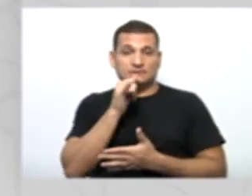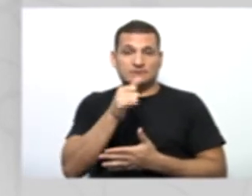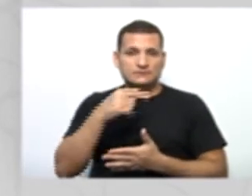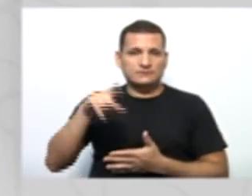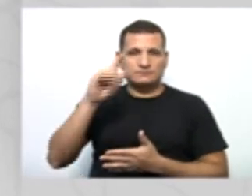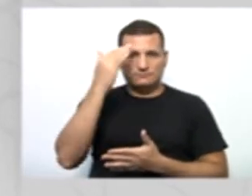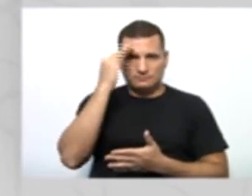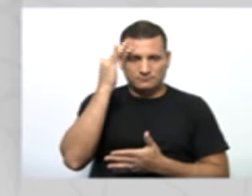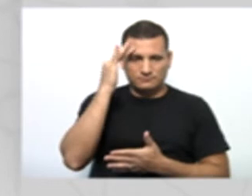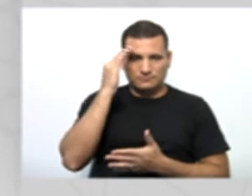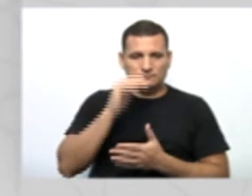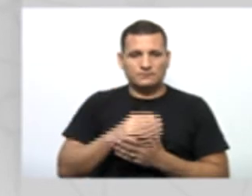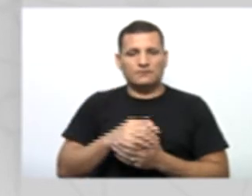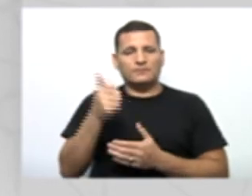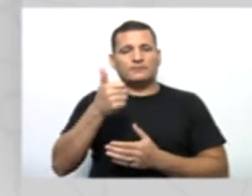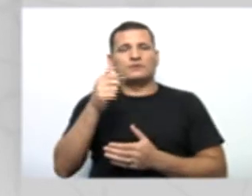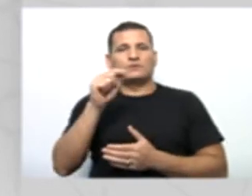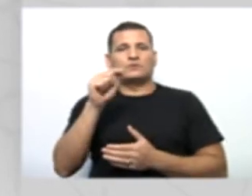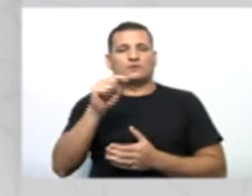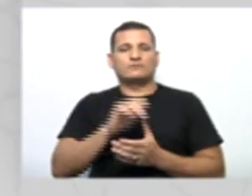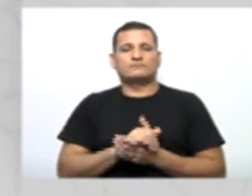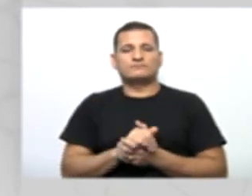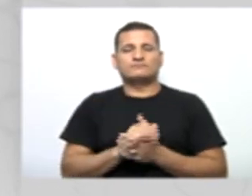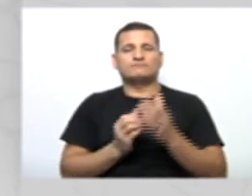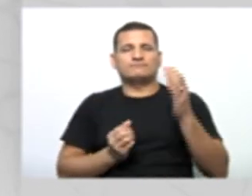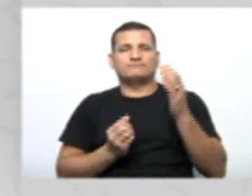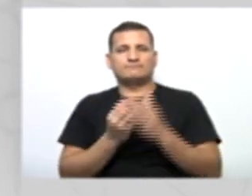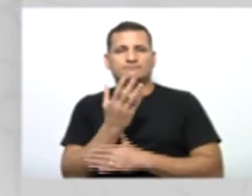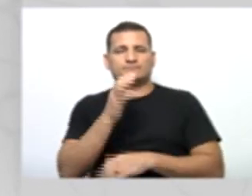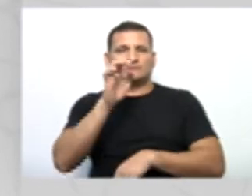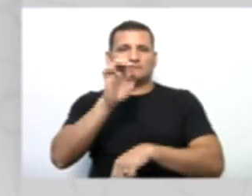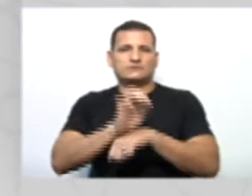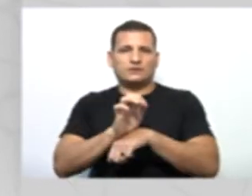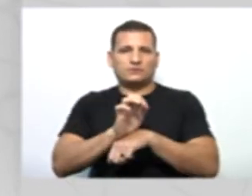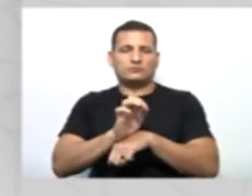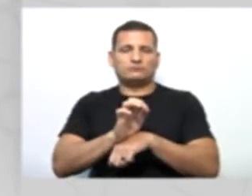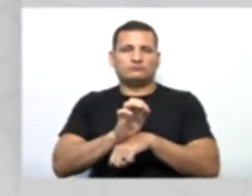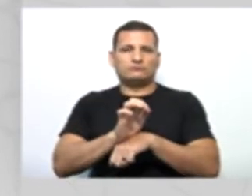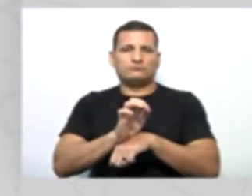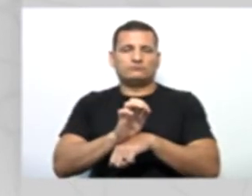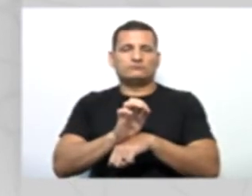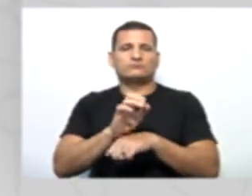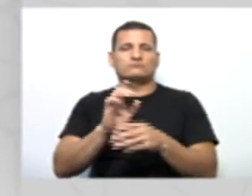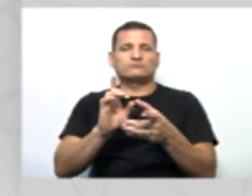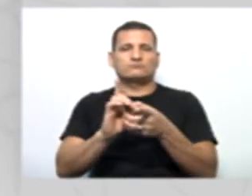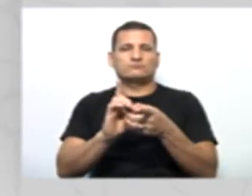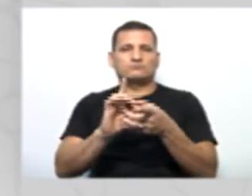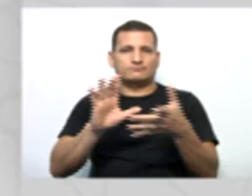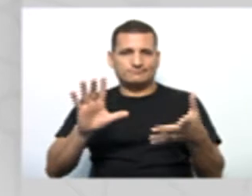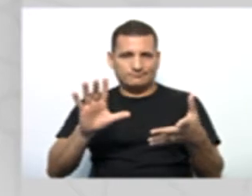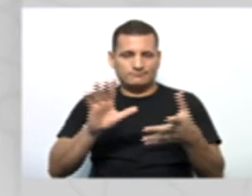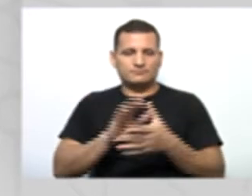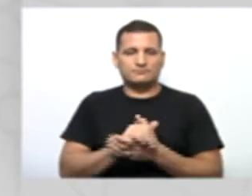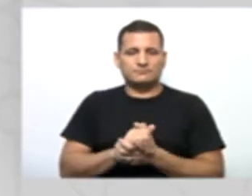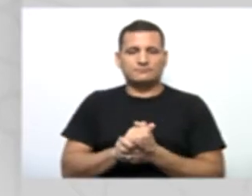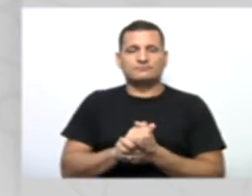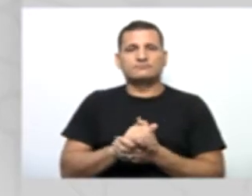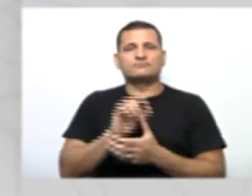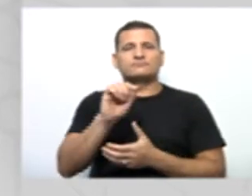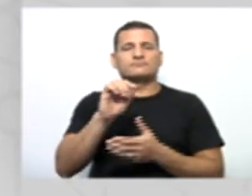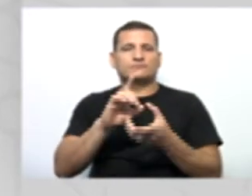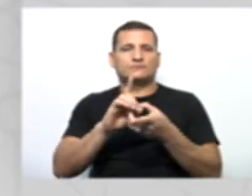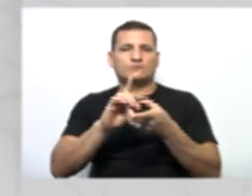O primeiro seria a instauração do Estado democrático, como houve, por exemplo, com a